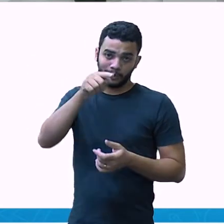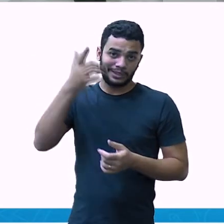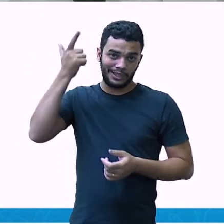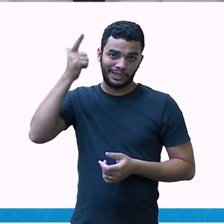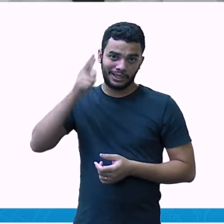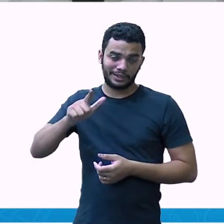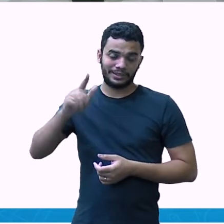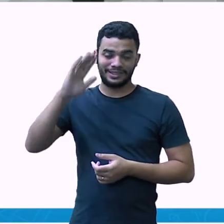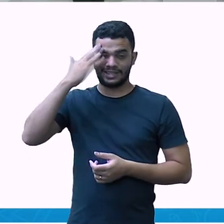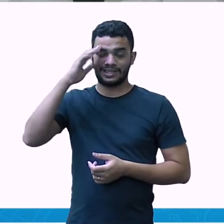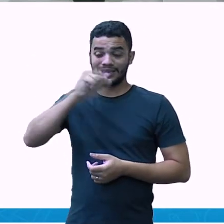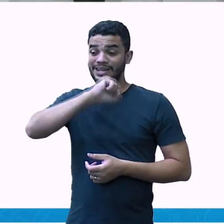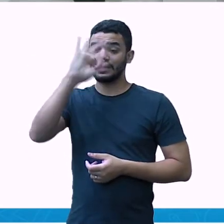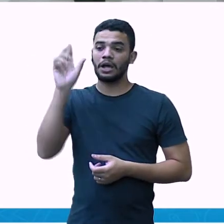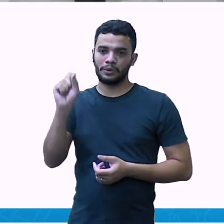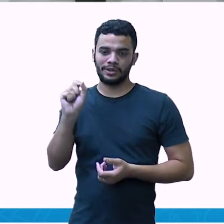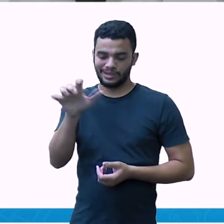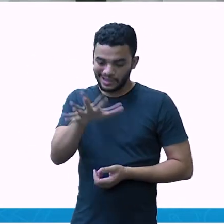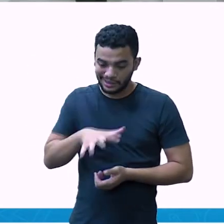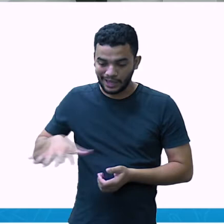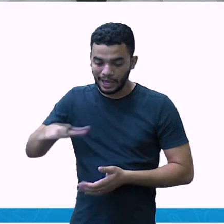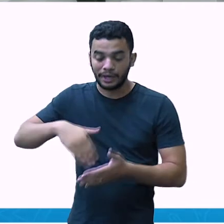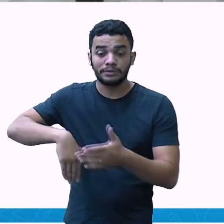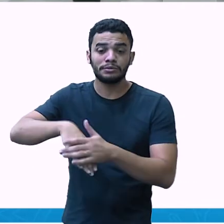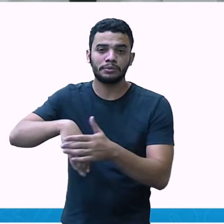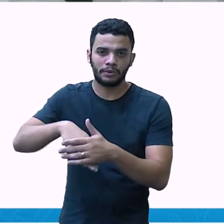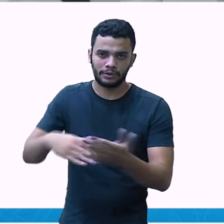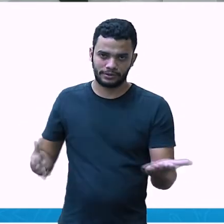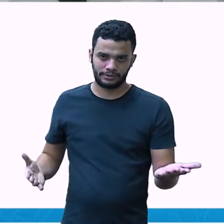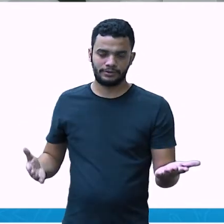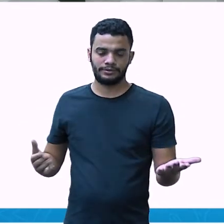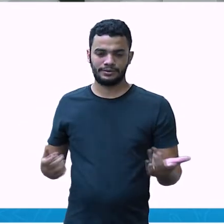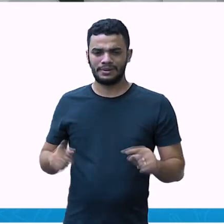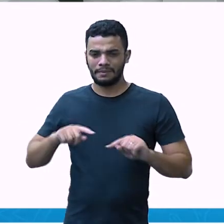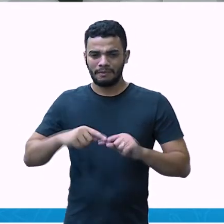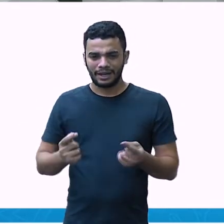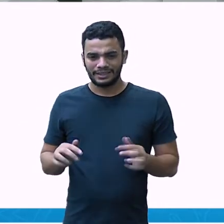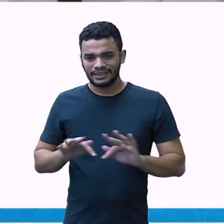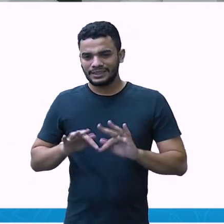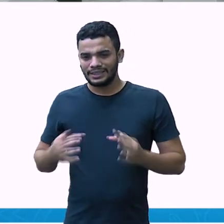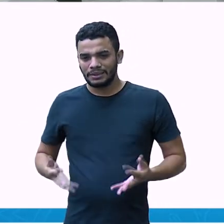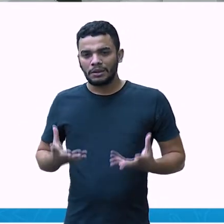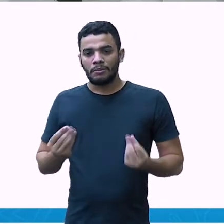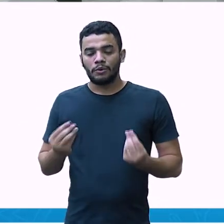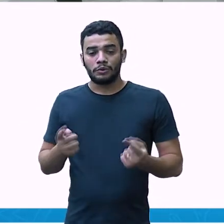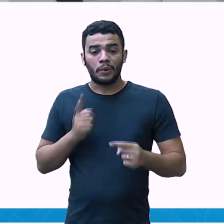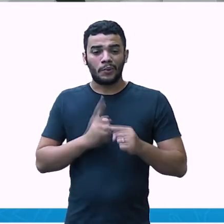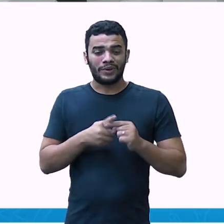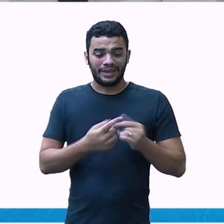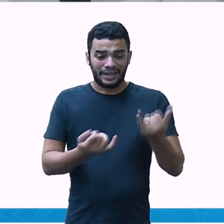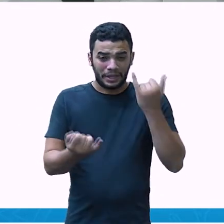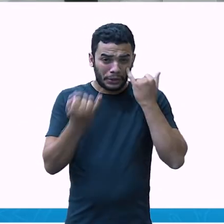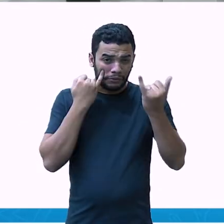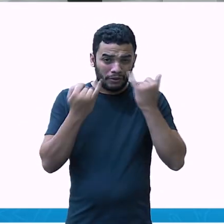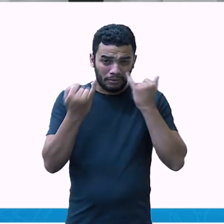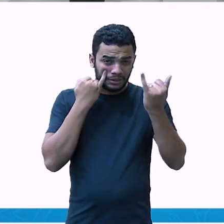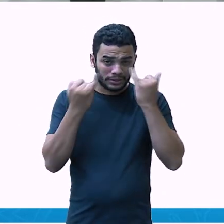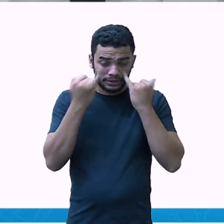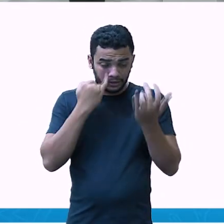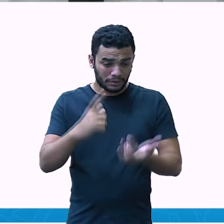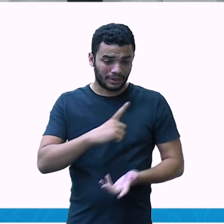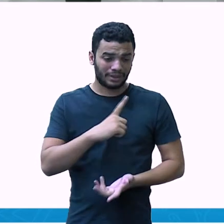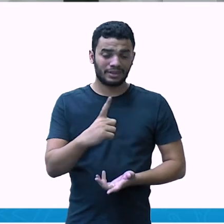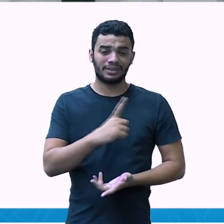informação precisa. Então, ele é limitado, porque o que eu quero aqui? Eu vou olhar a quantidade de alunos